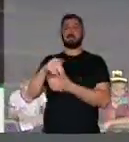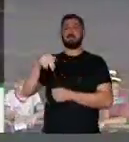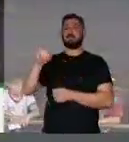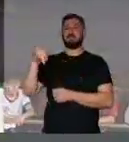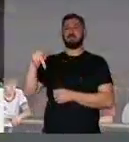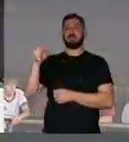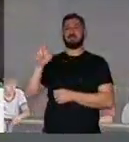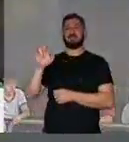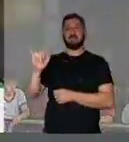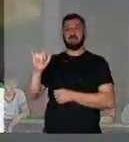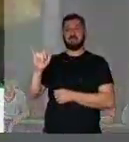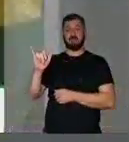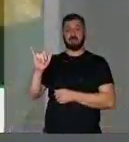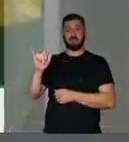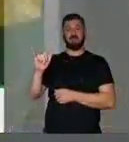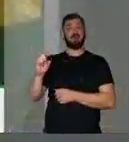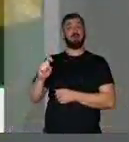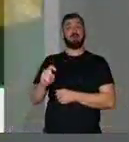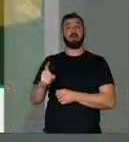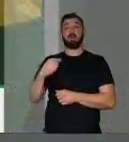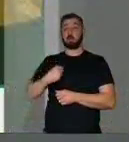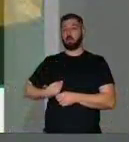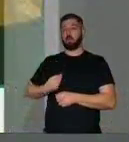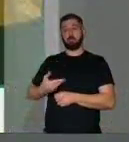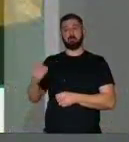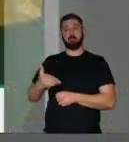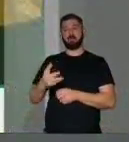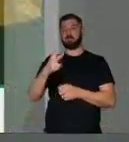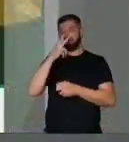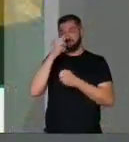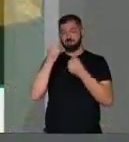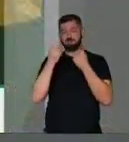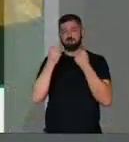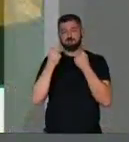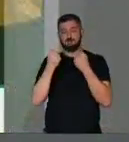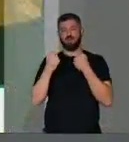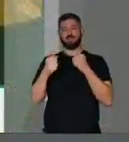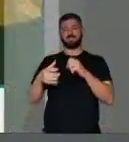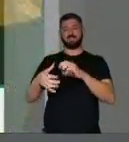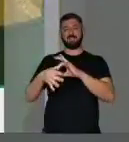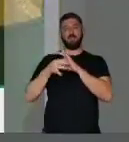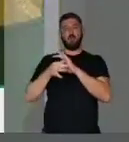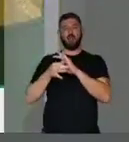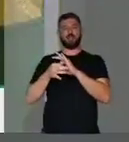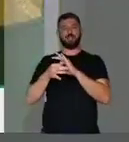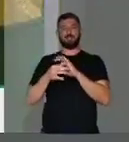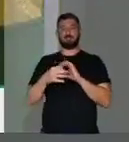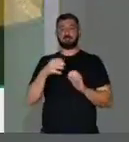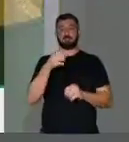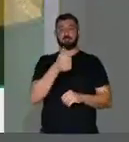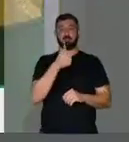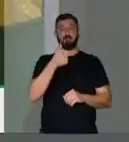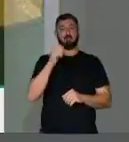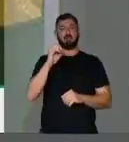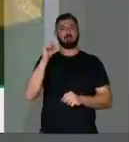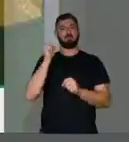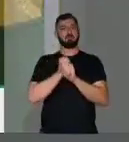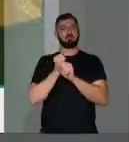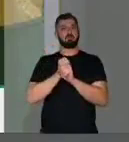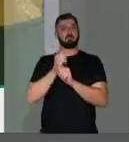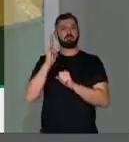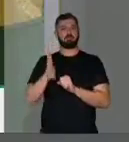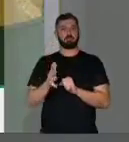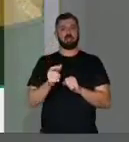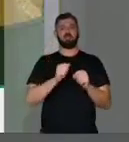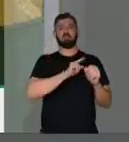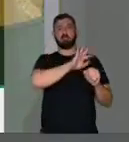ser parte desta enorme vibração coletiva. São 110 anos